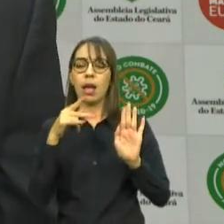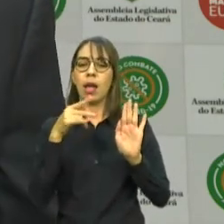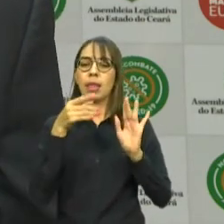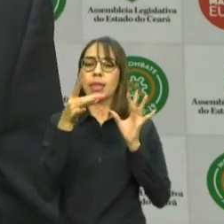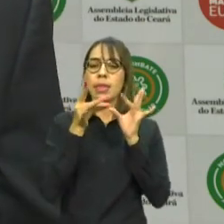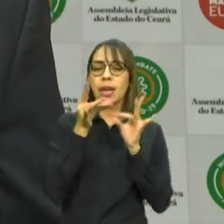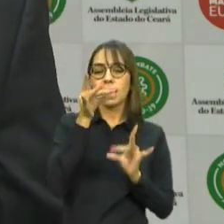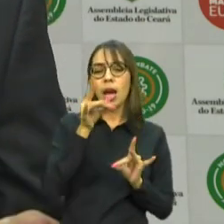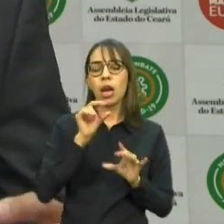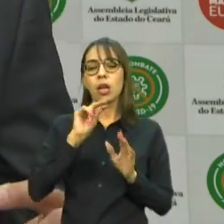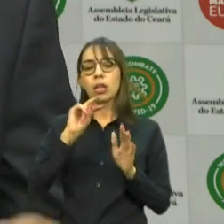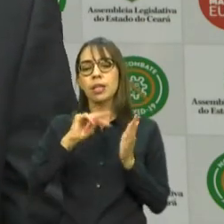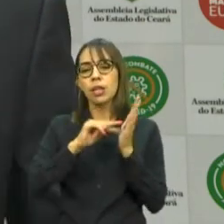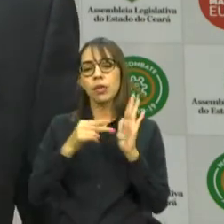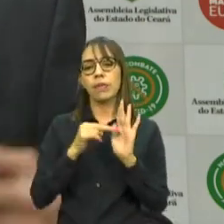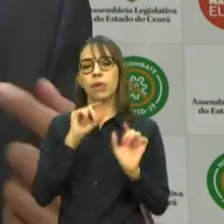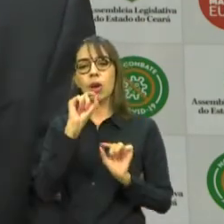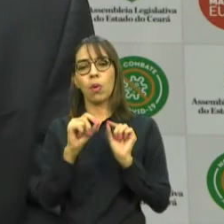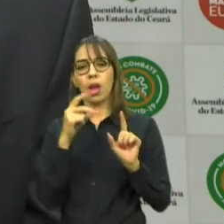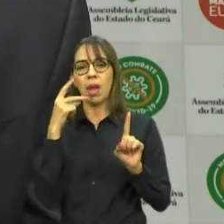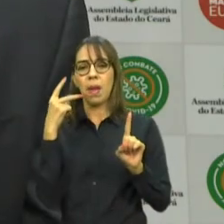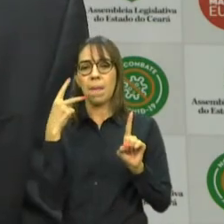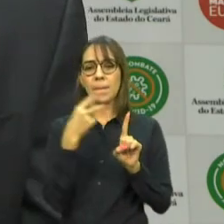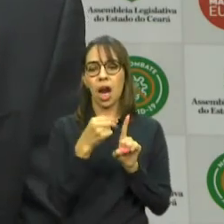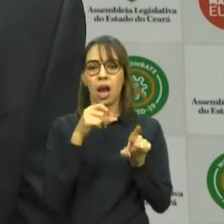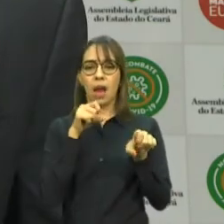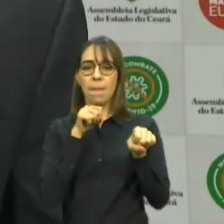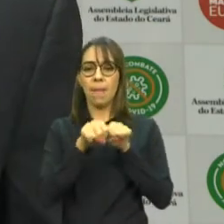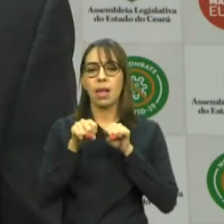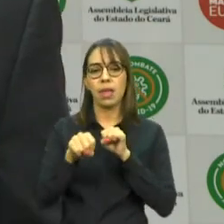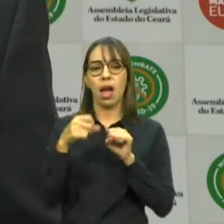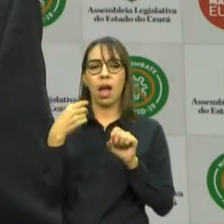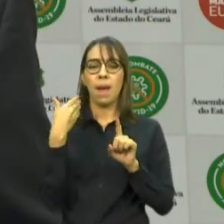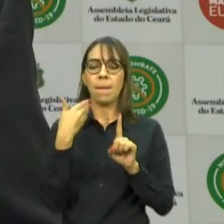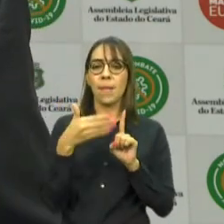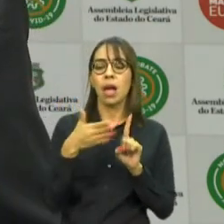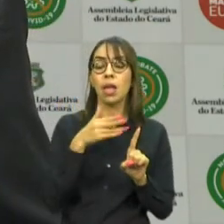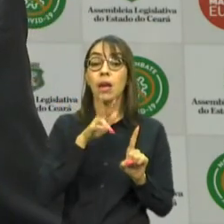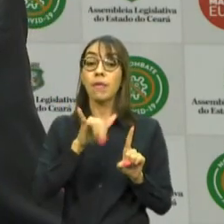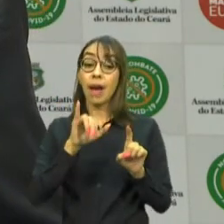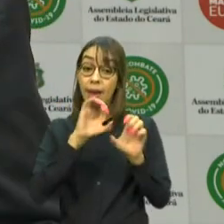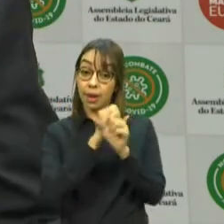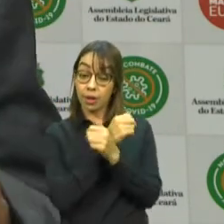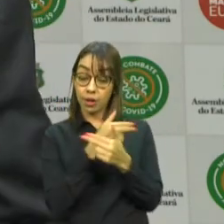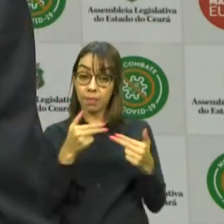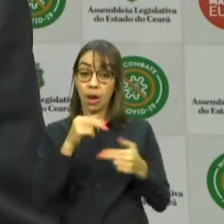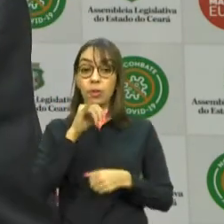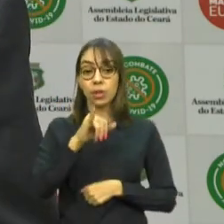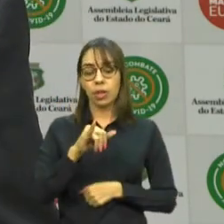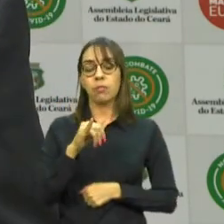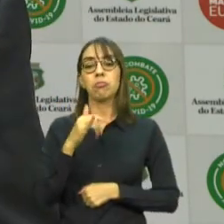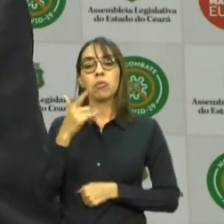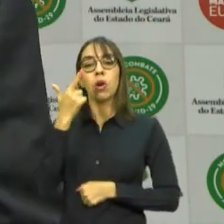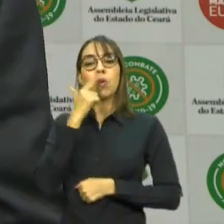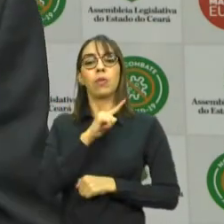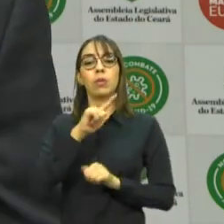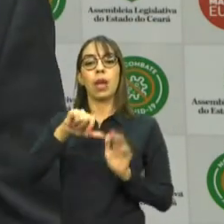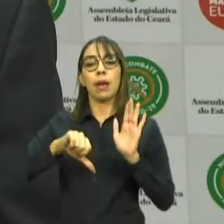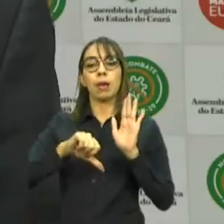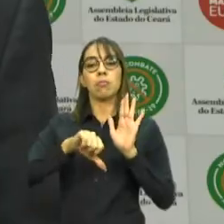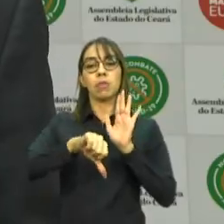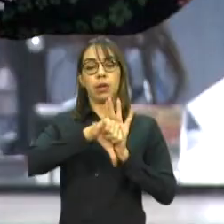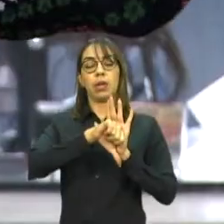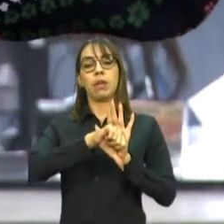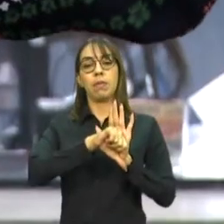de animais. Porque isso vai permitir a punição através de um processo de fiscalização e, ao lado disso, o controle